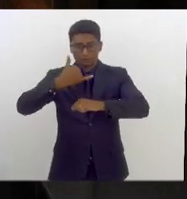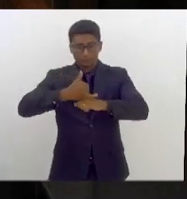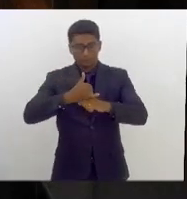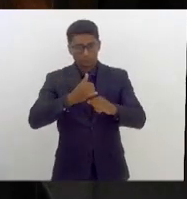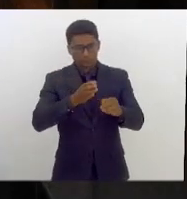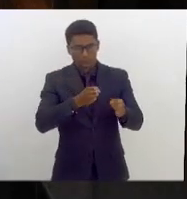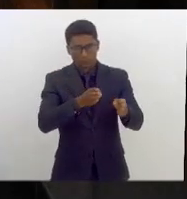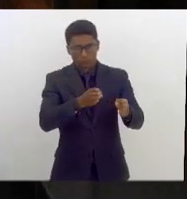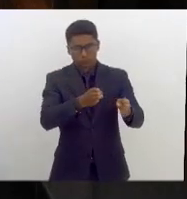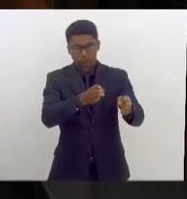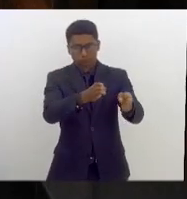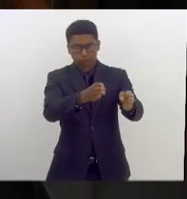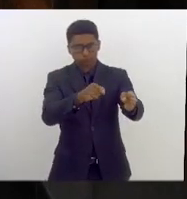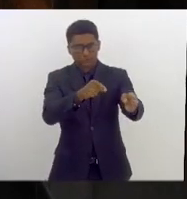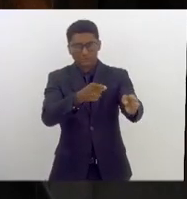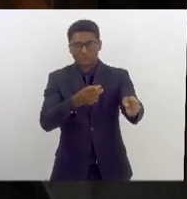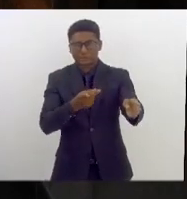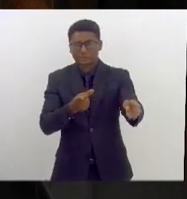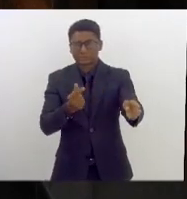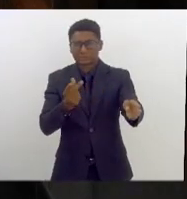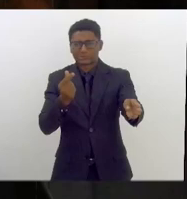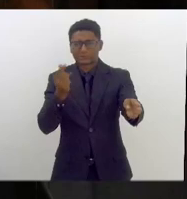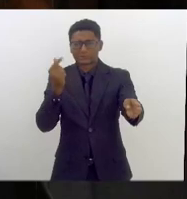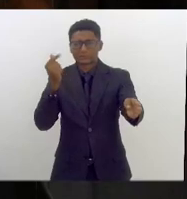gastos com a vida útil